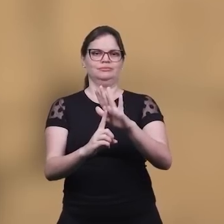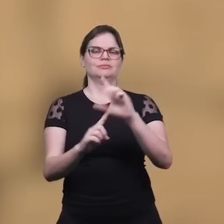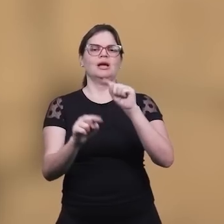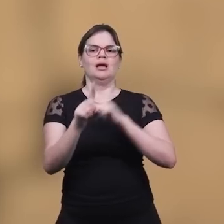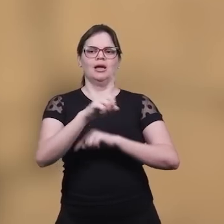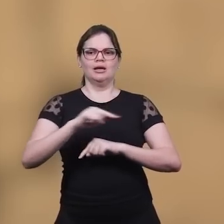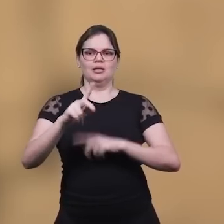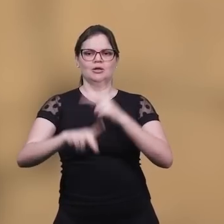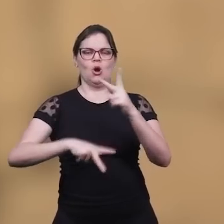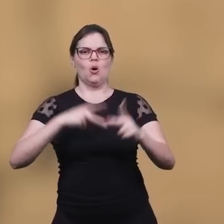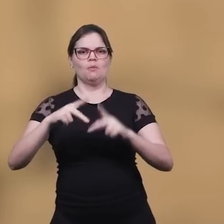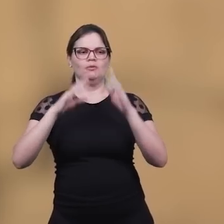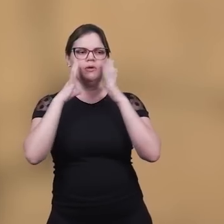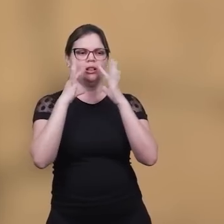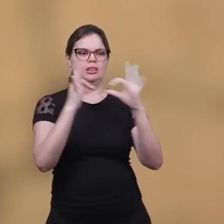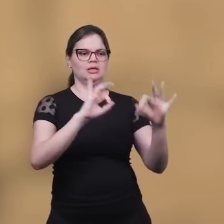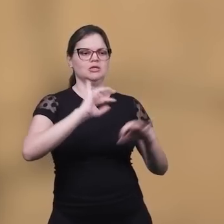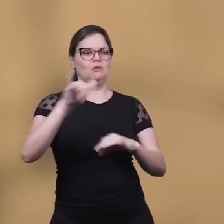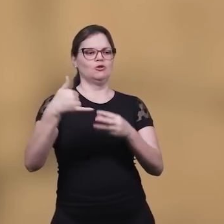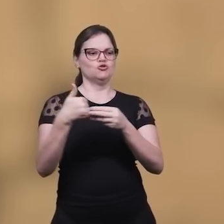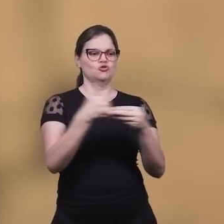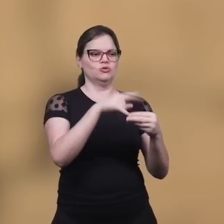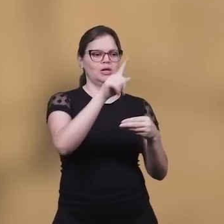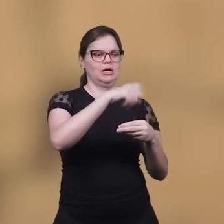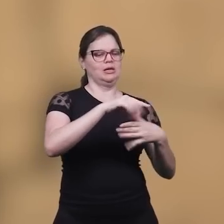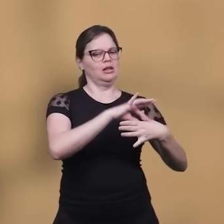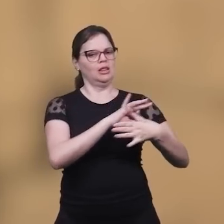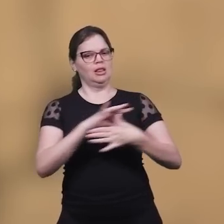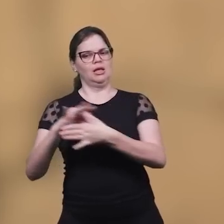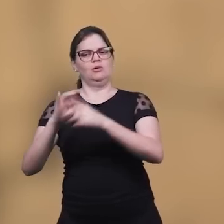se vê ali, né? Então, ali quando